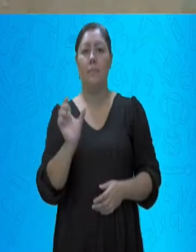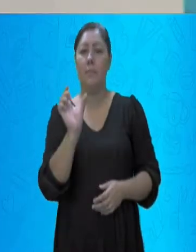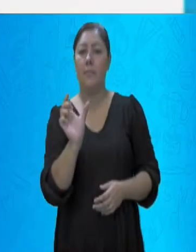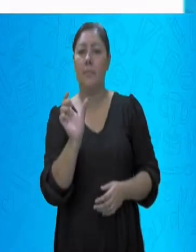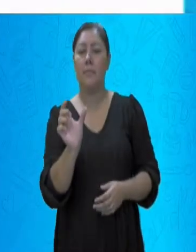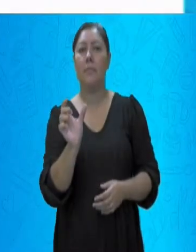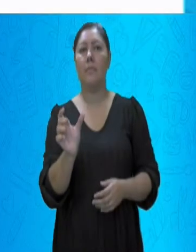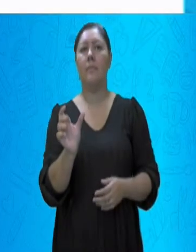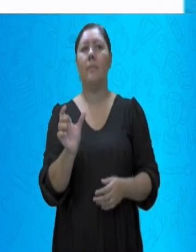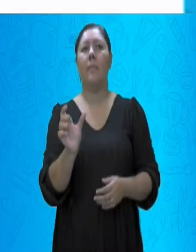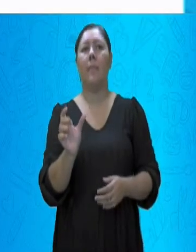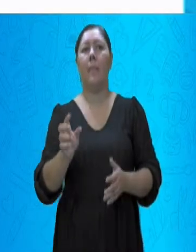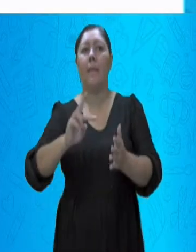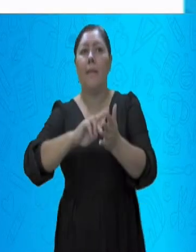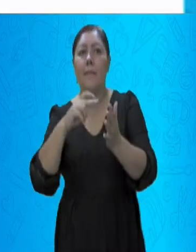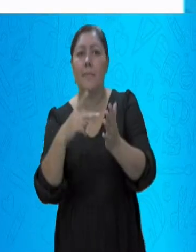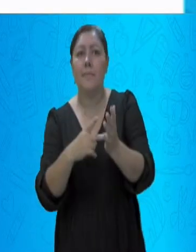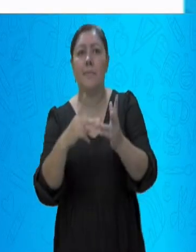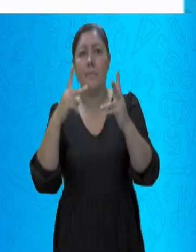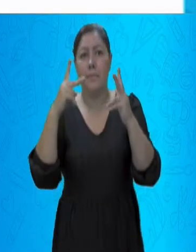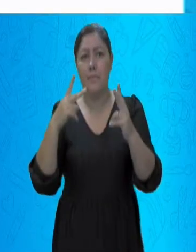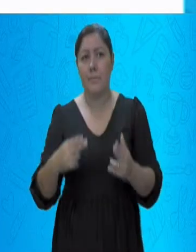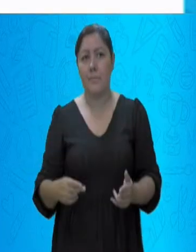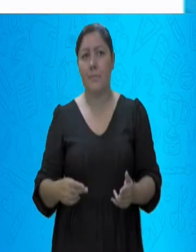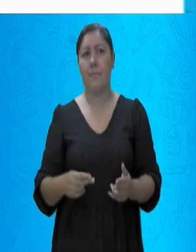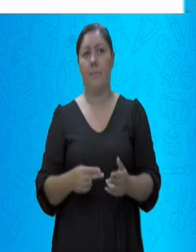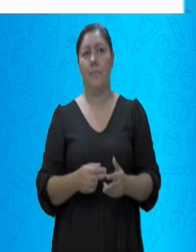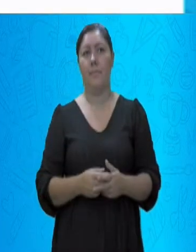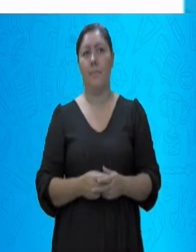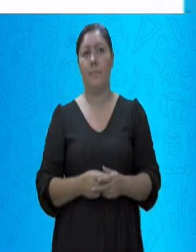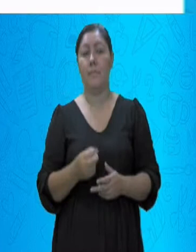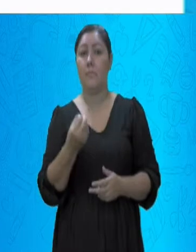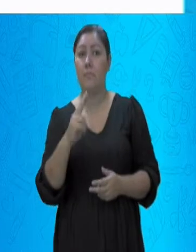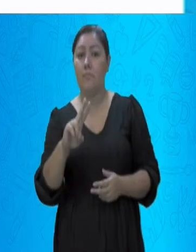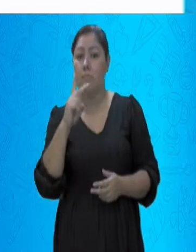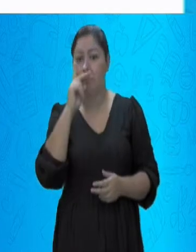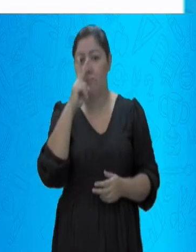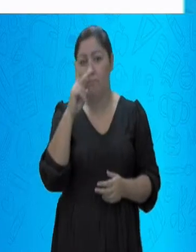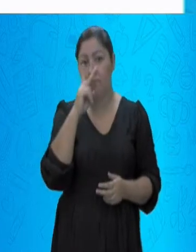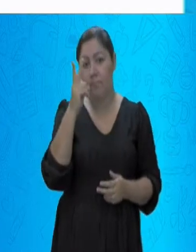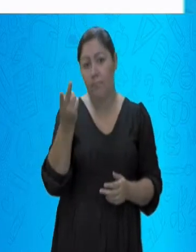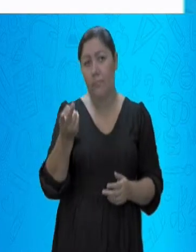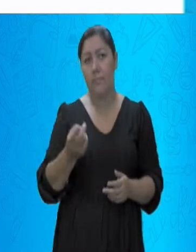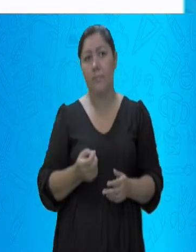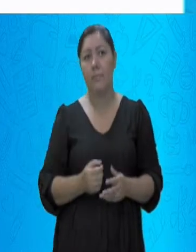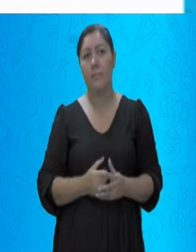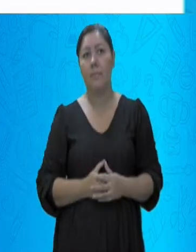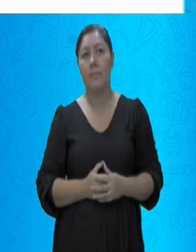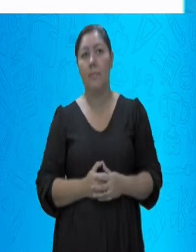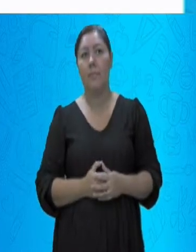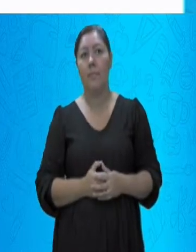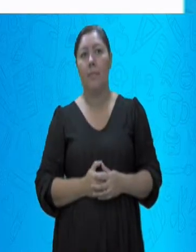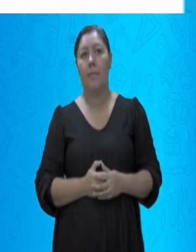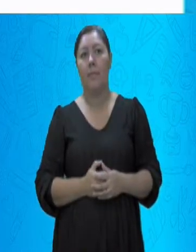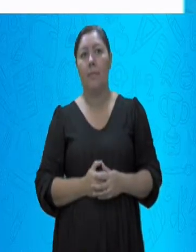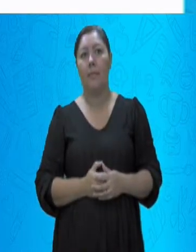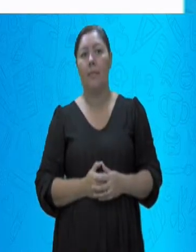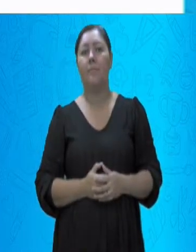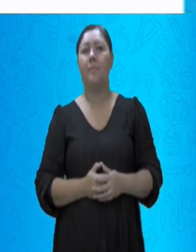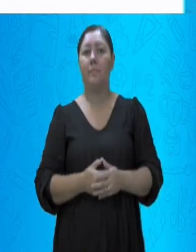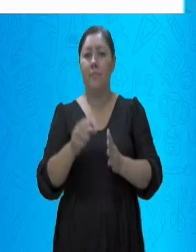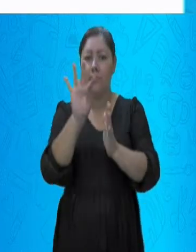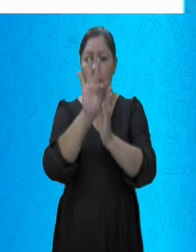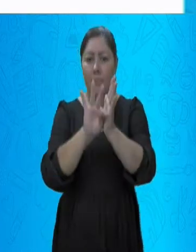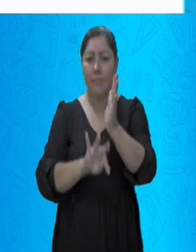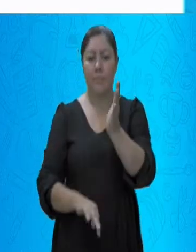sinônimas são aquelas que possuem significado ou sentido semelhante. São muito utilizadas nas